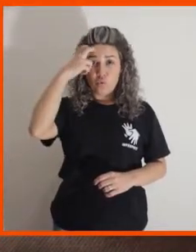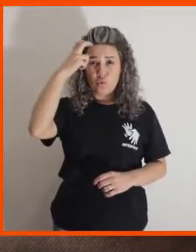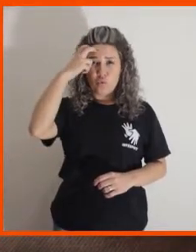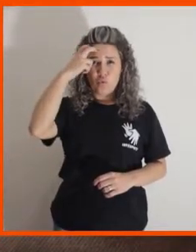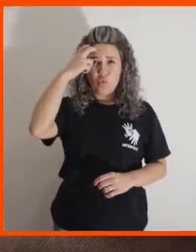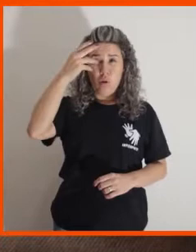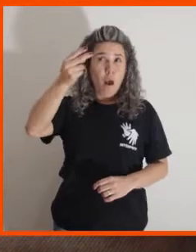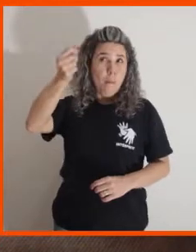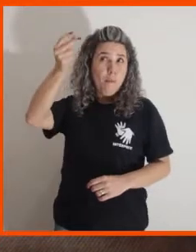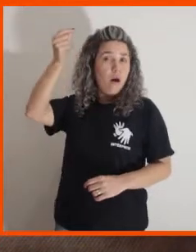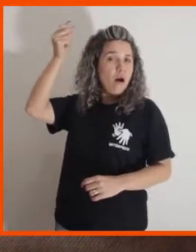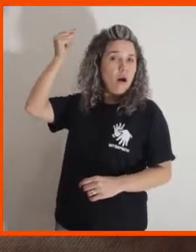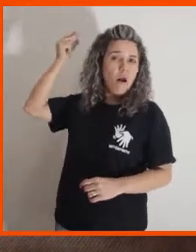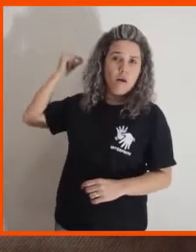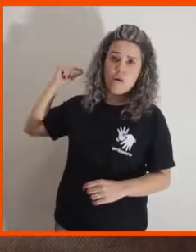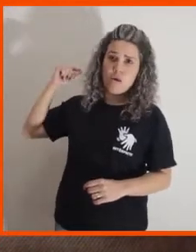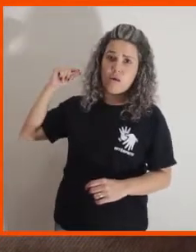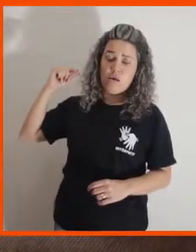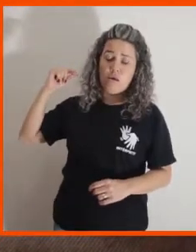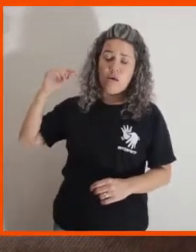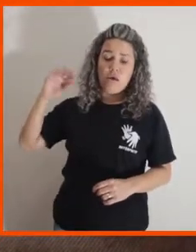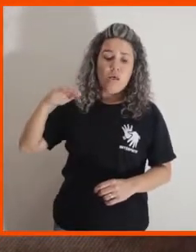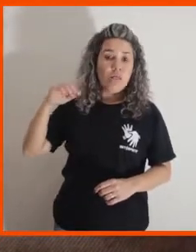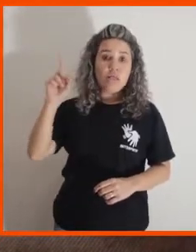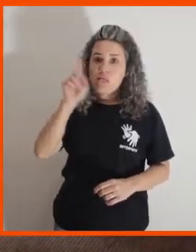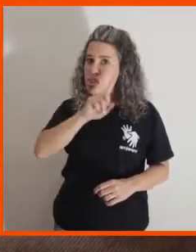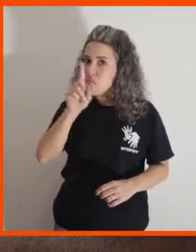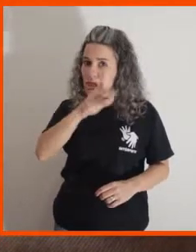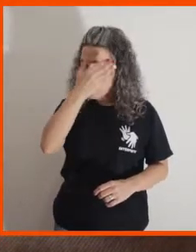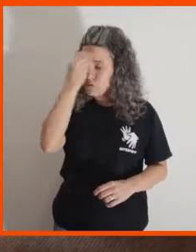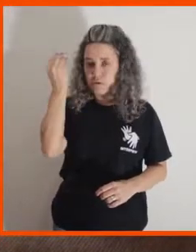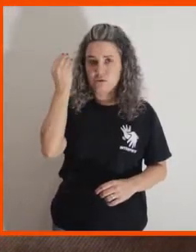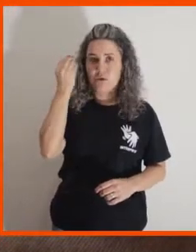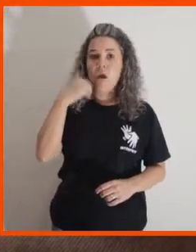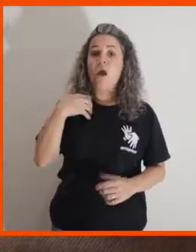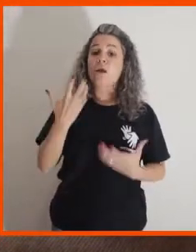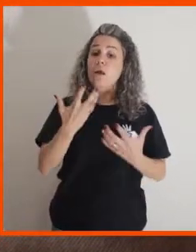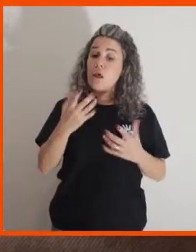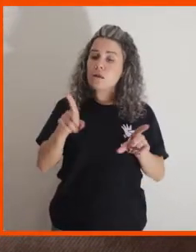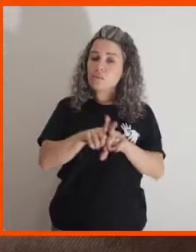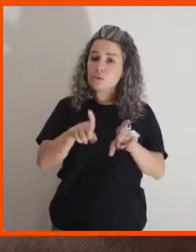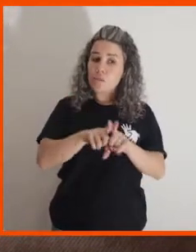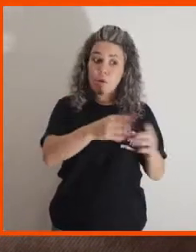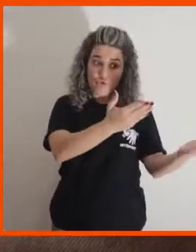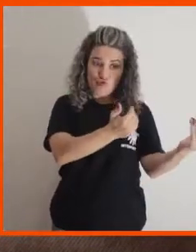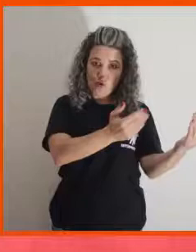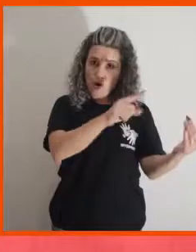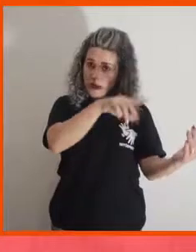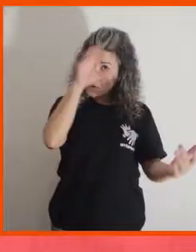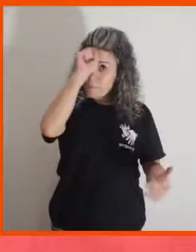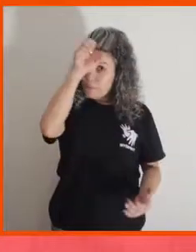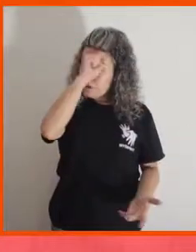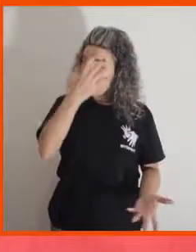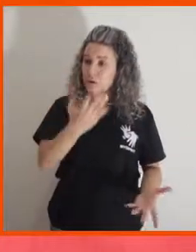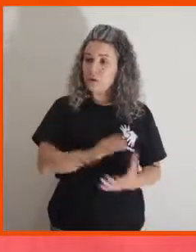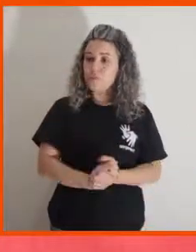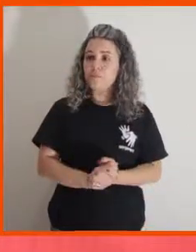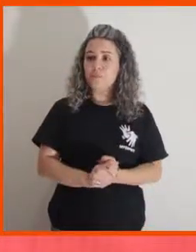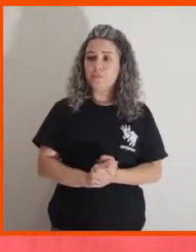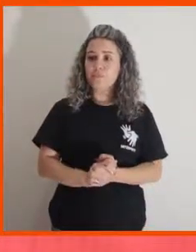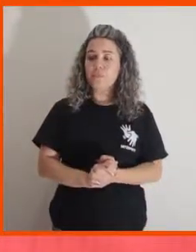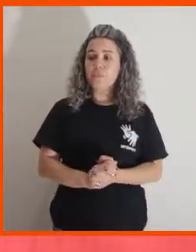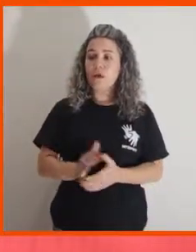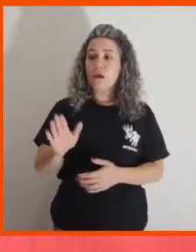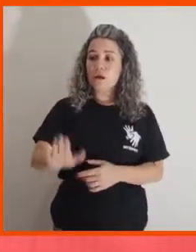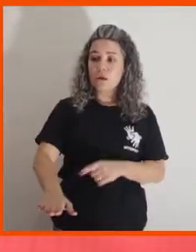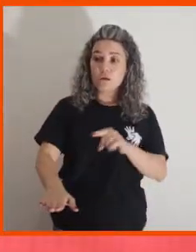a cultura dos nossos antepassados, né? Não deixamos perder e não queremos também que a juventude se perca. A careta já está no